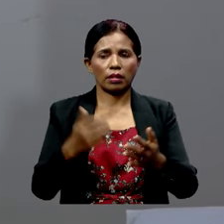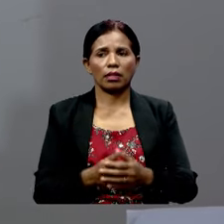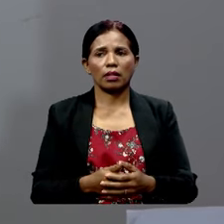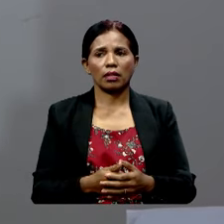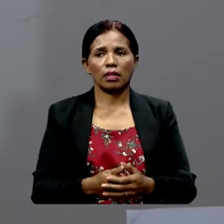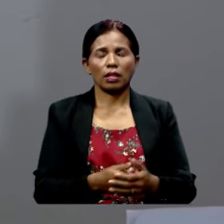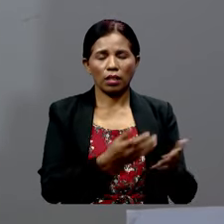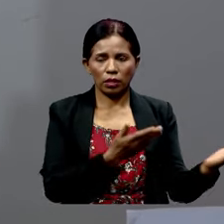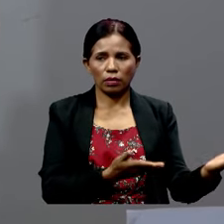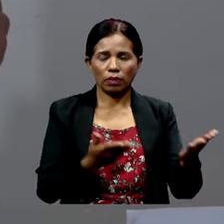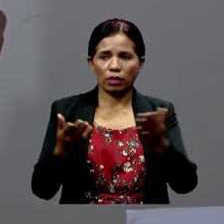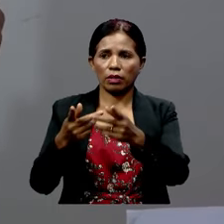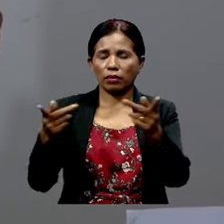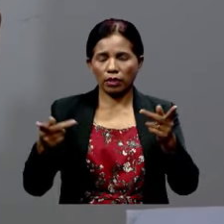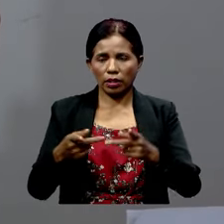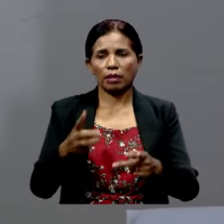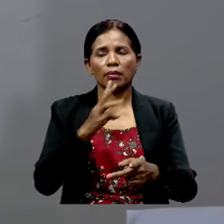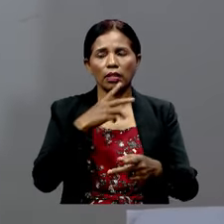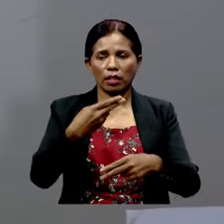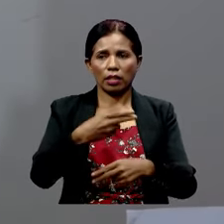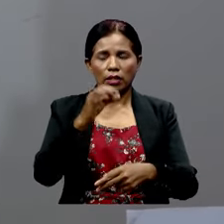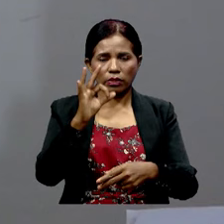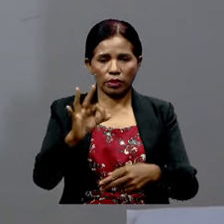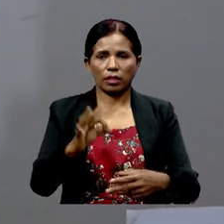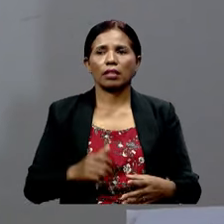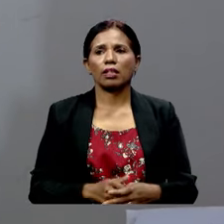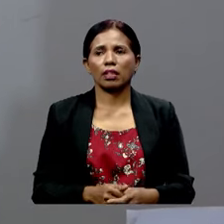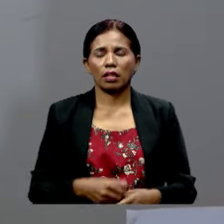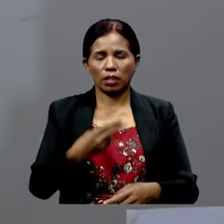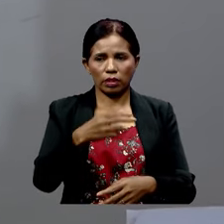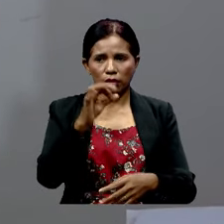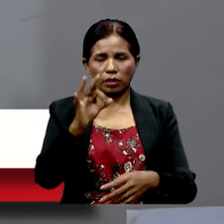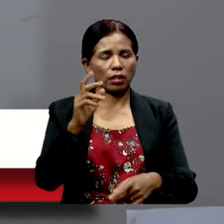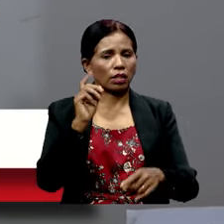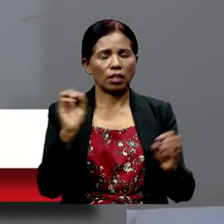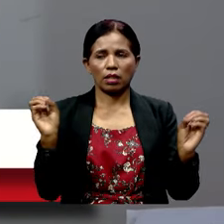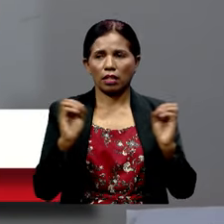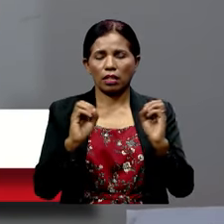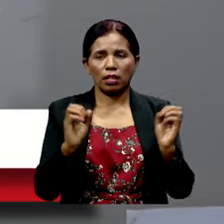atu dada ba fatin be ne arisati ne. Arisati ne makladun